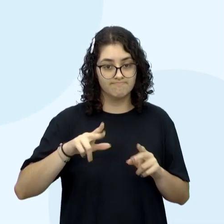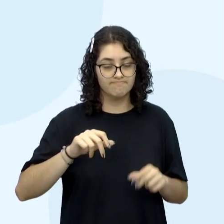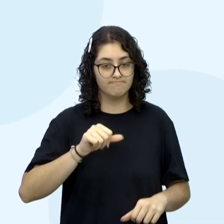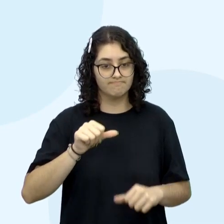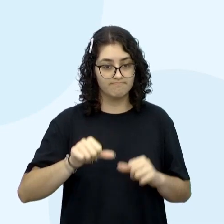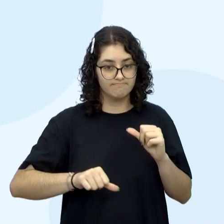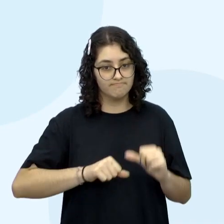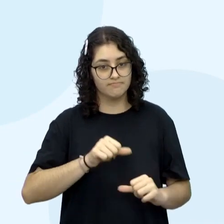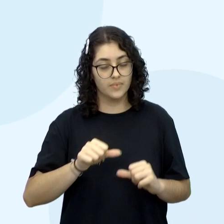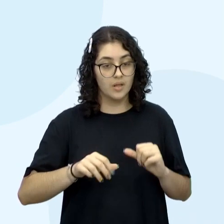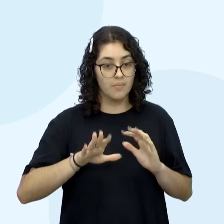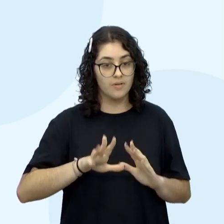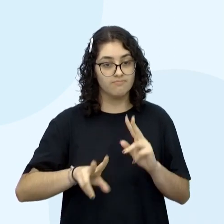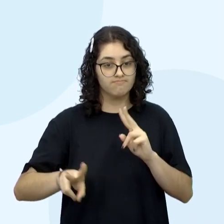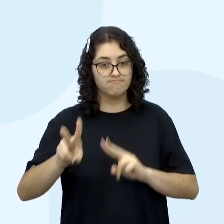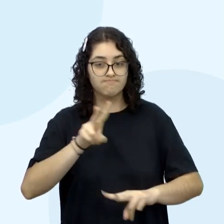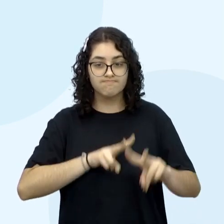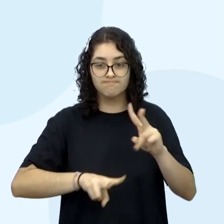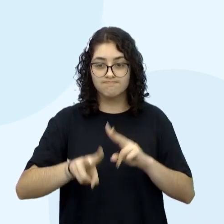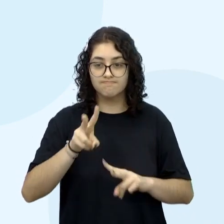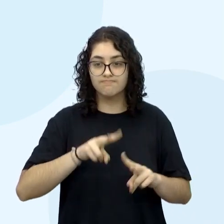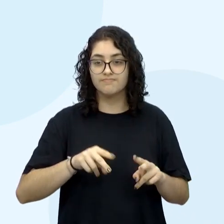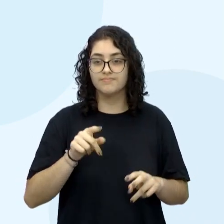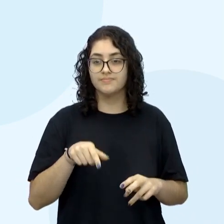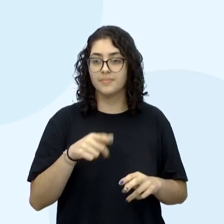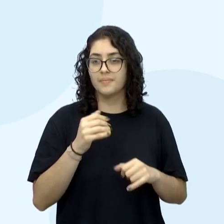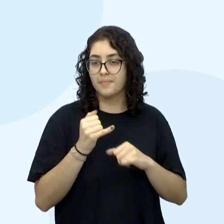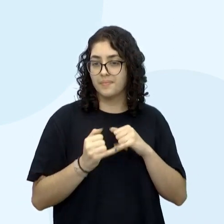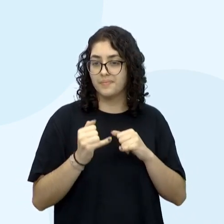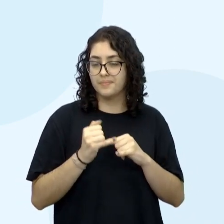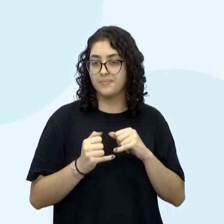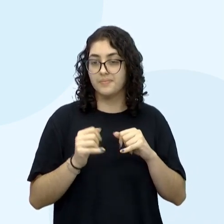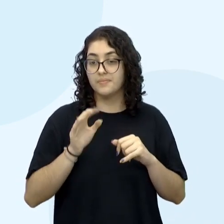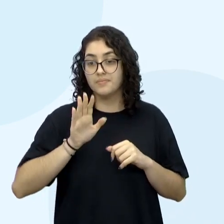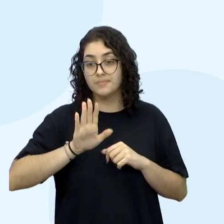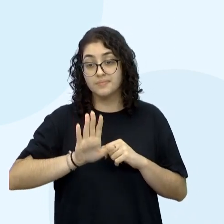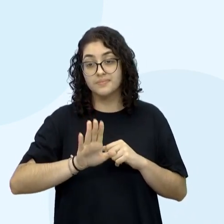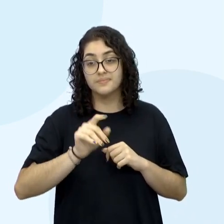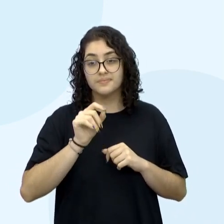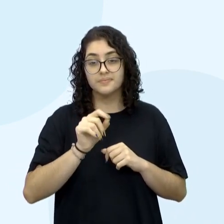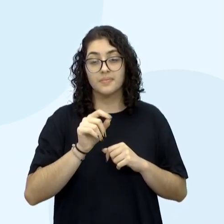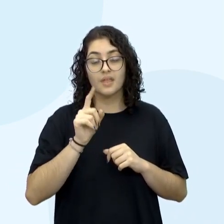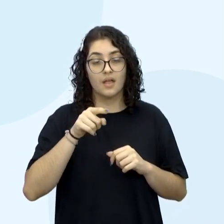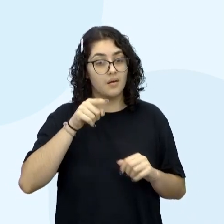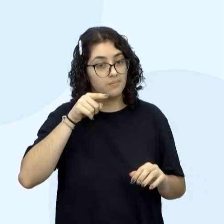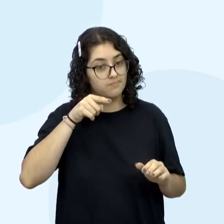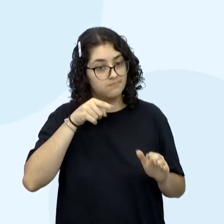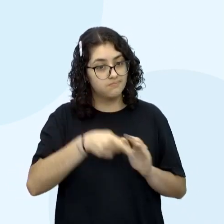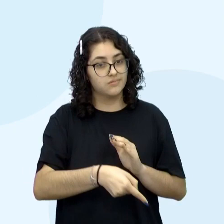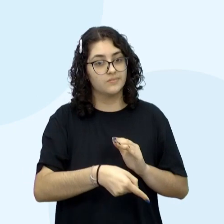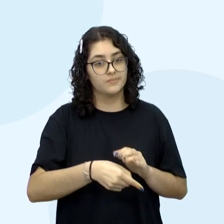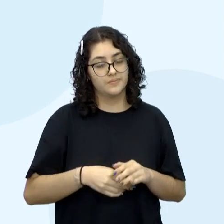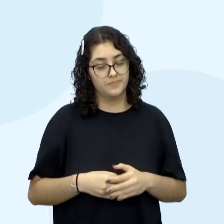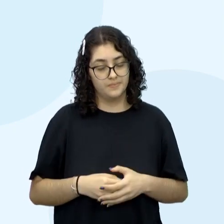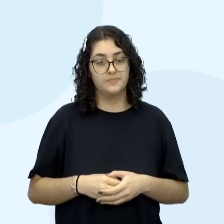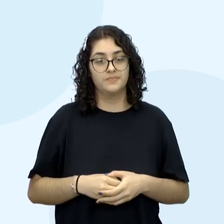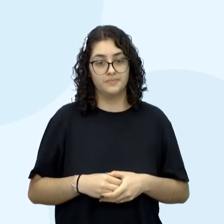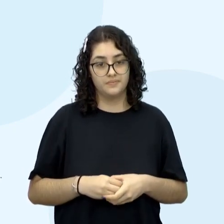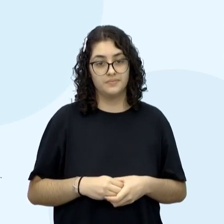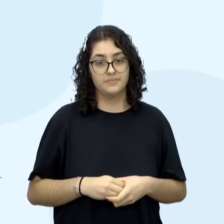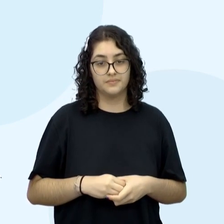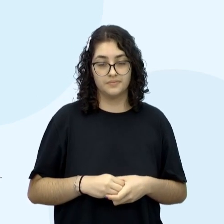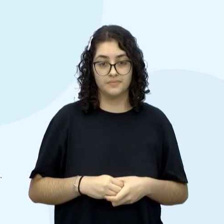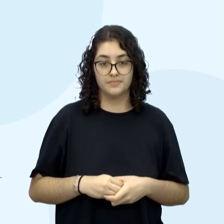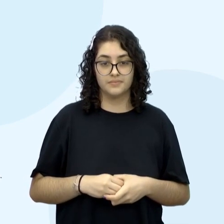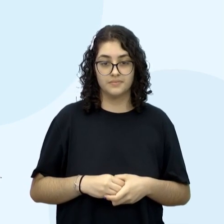no processo. Mas, visualmente, é parecido. Só que, obviamente, é mais profundo, tal, do que algumas ravinas